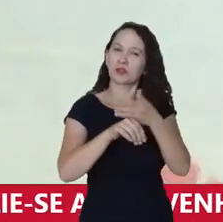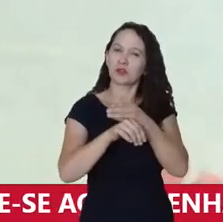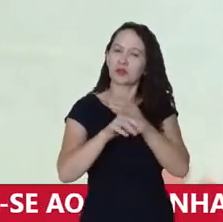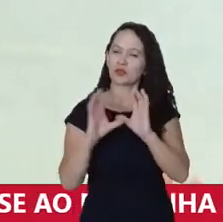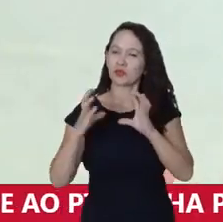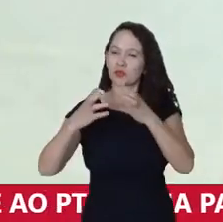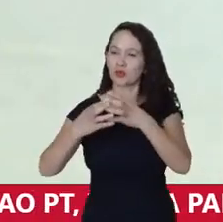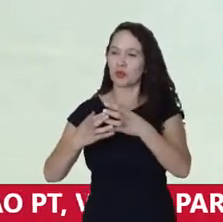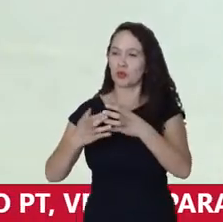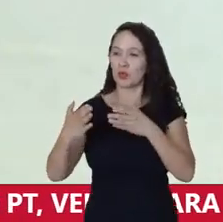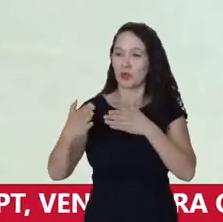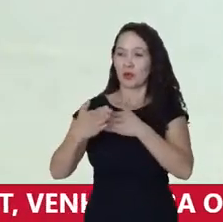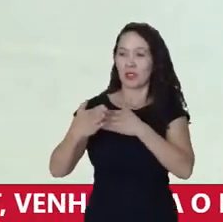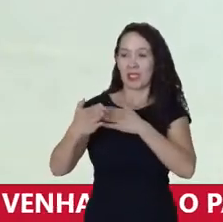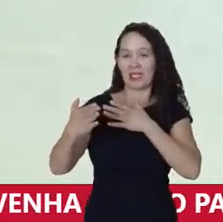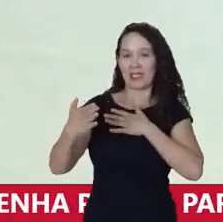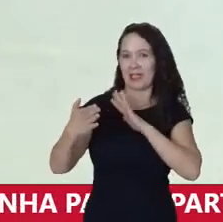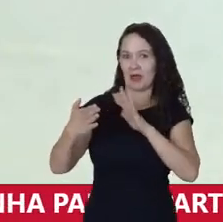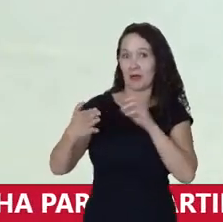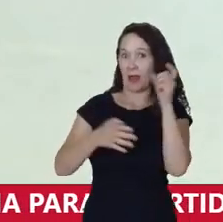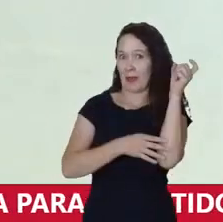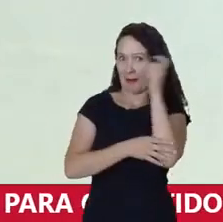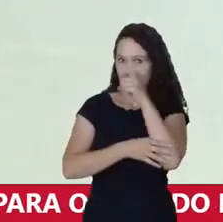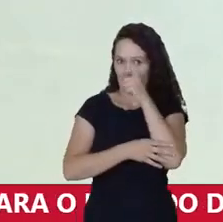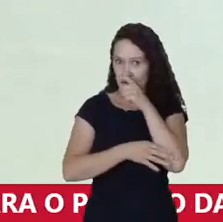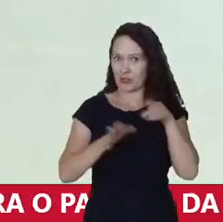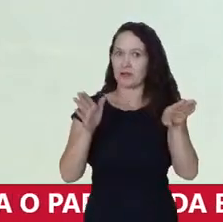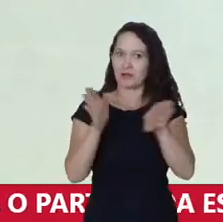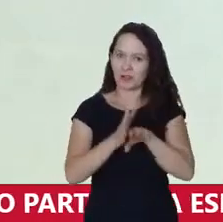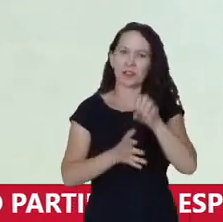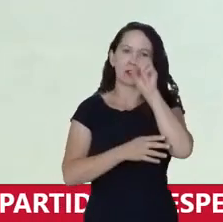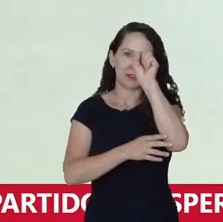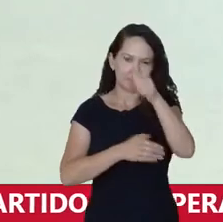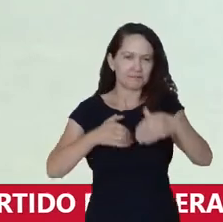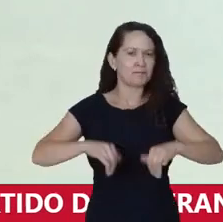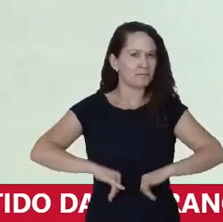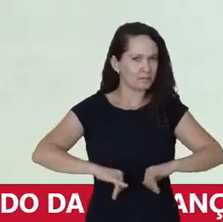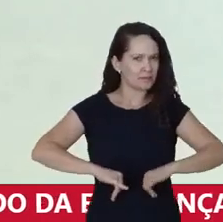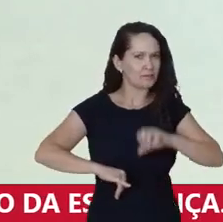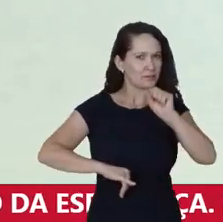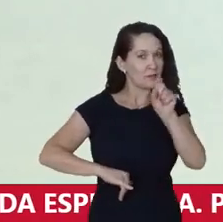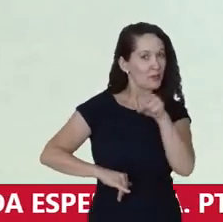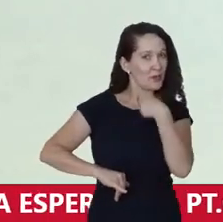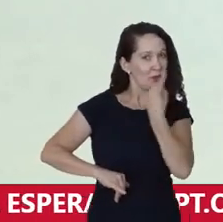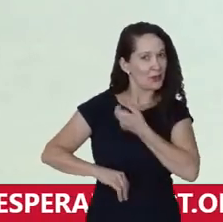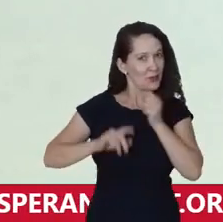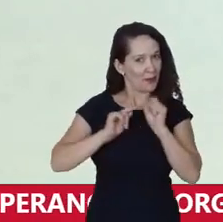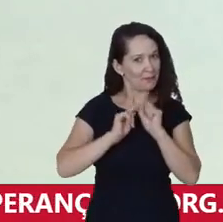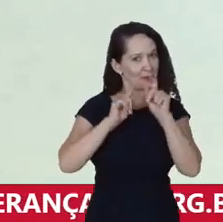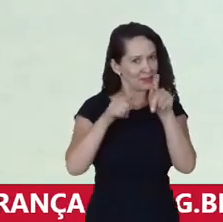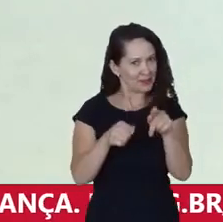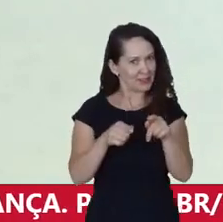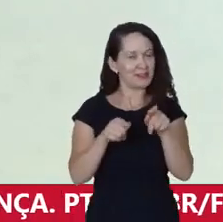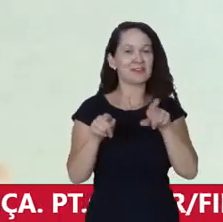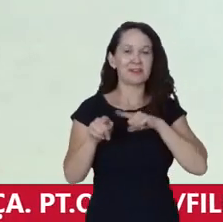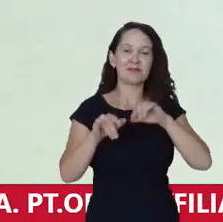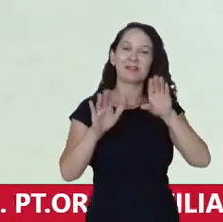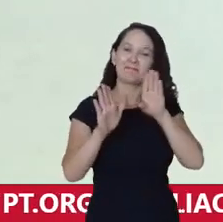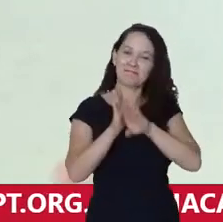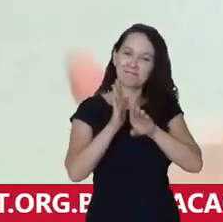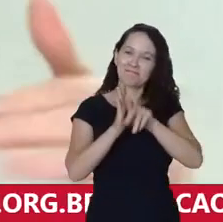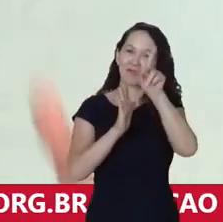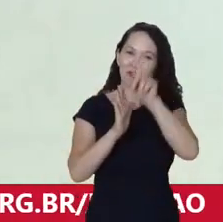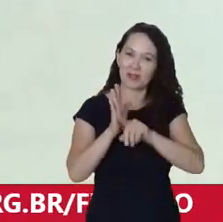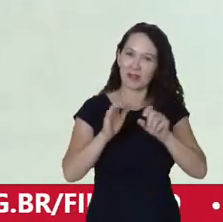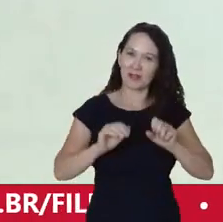pacote que não será atingido, e que é uma grande mentira. Inclusive, a nós aposentados, né? Porque se nós não